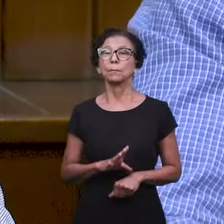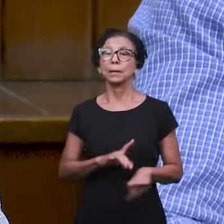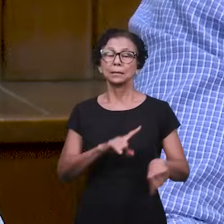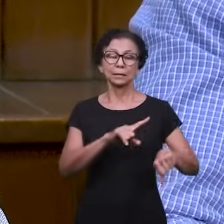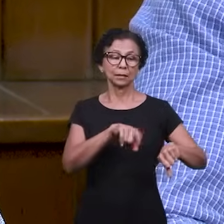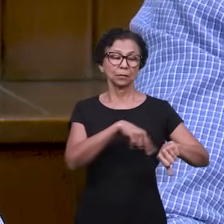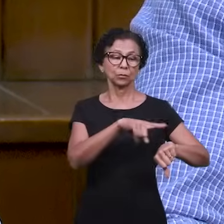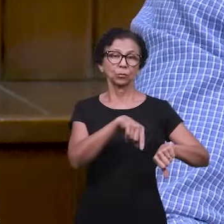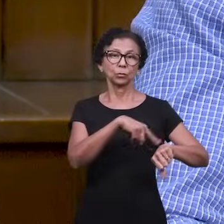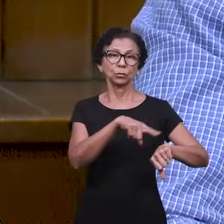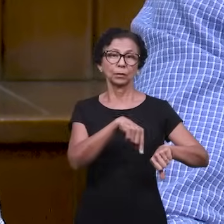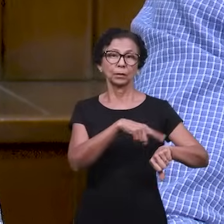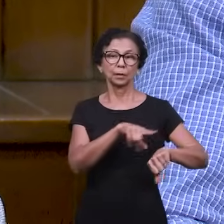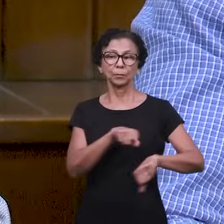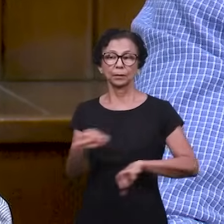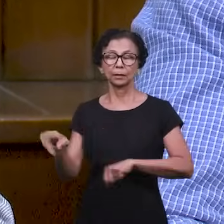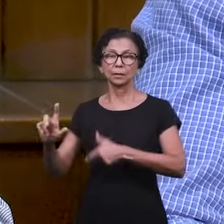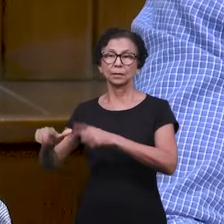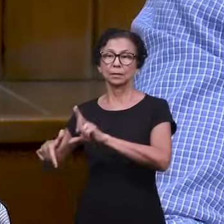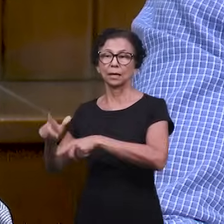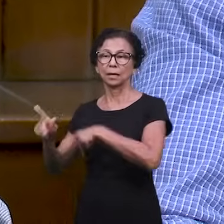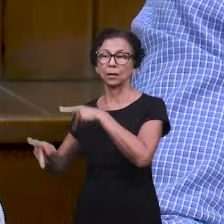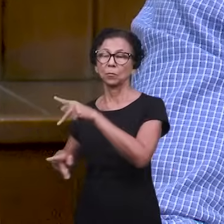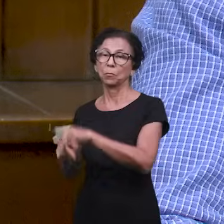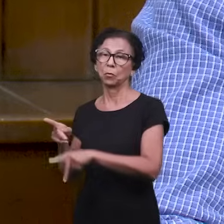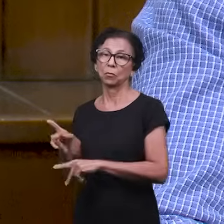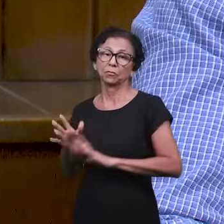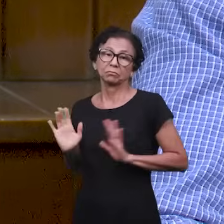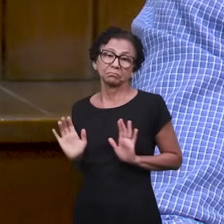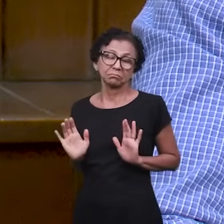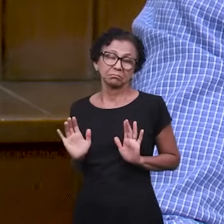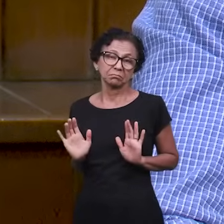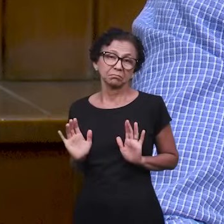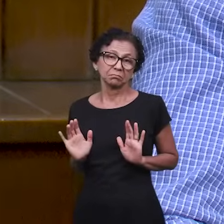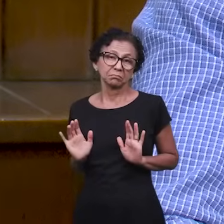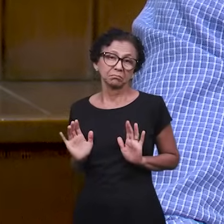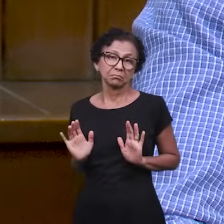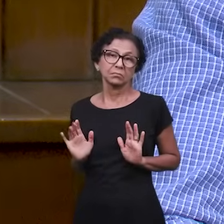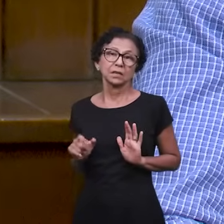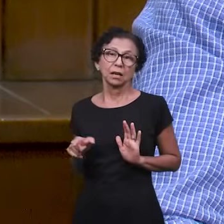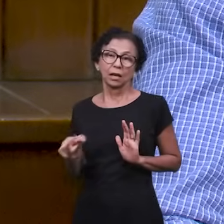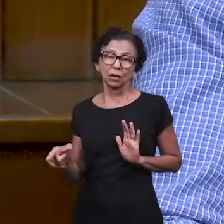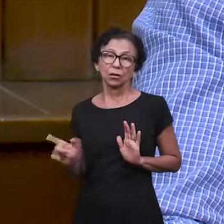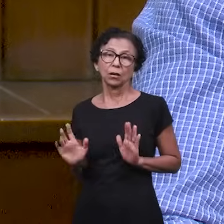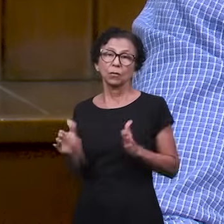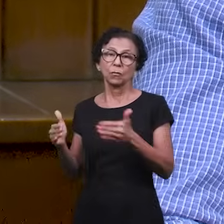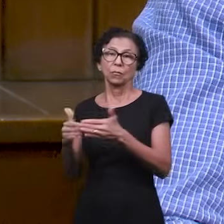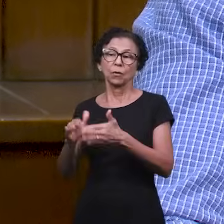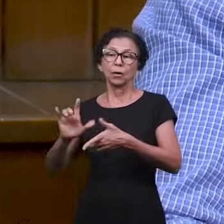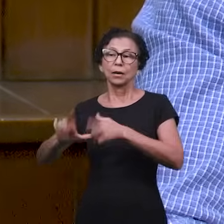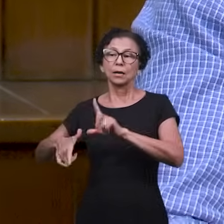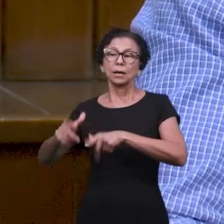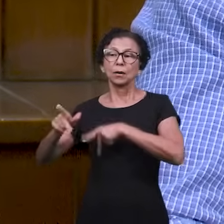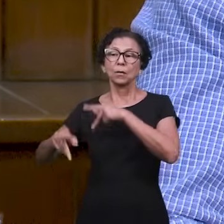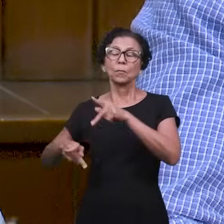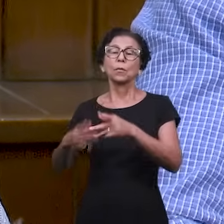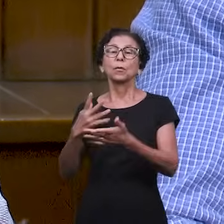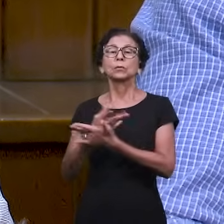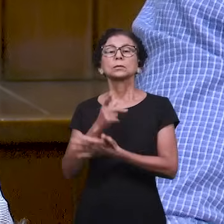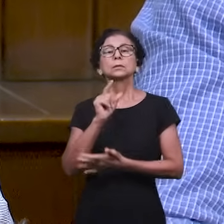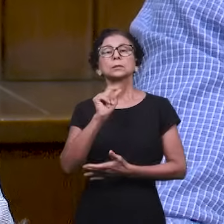agora para Israel. A igreja já está arrebatada, o tempo começa a contar para Israel. O que vai